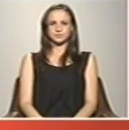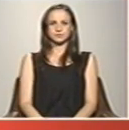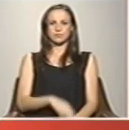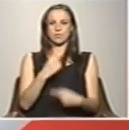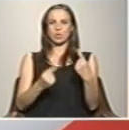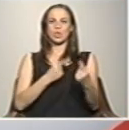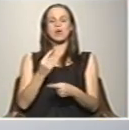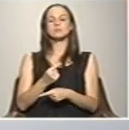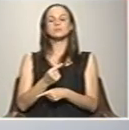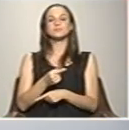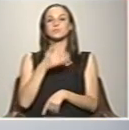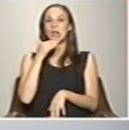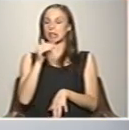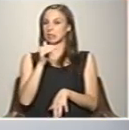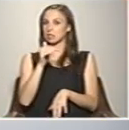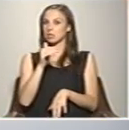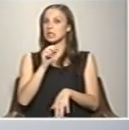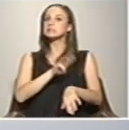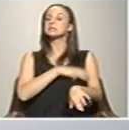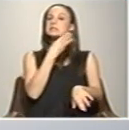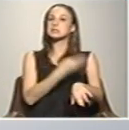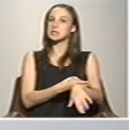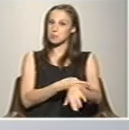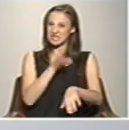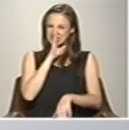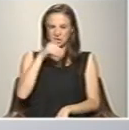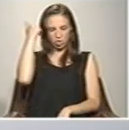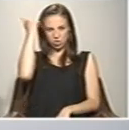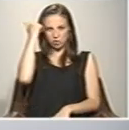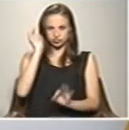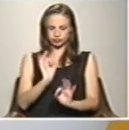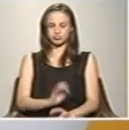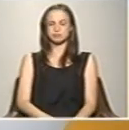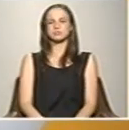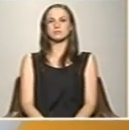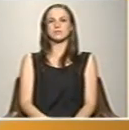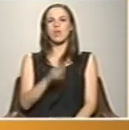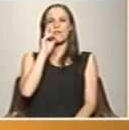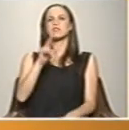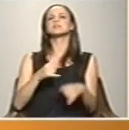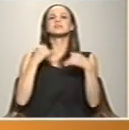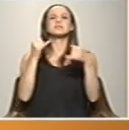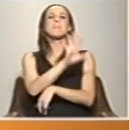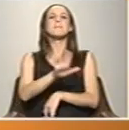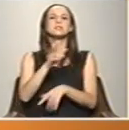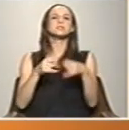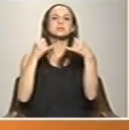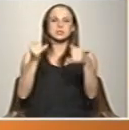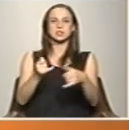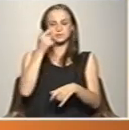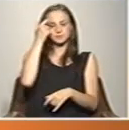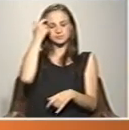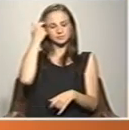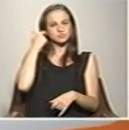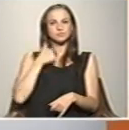e triplica nas grandes idades. Podemos ver a próxima imagem? Os censos